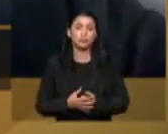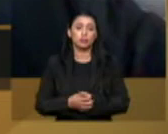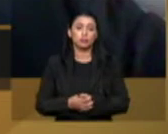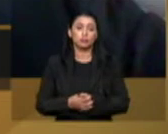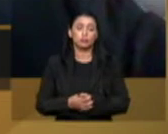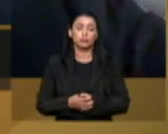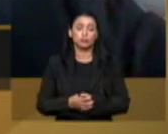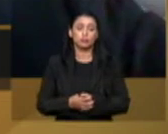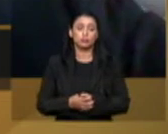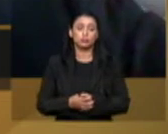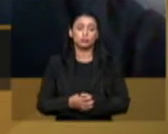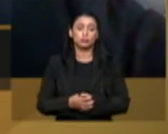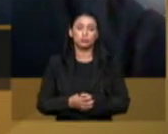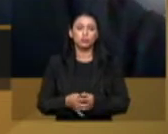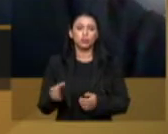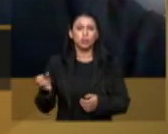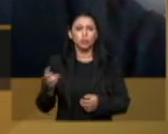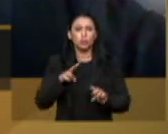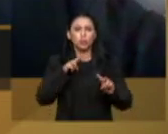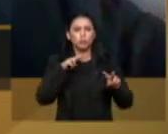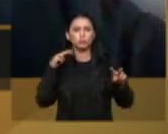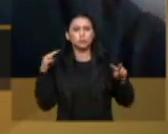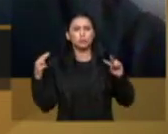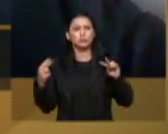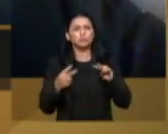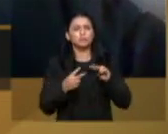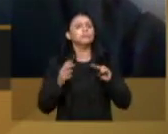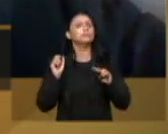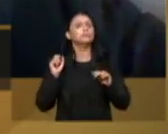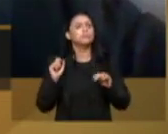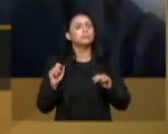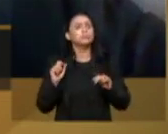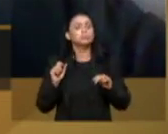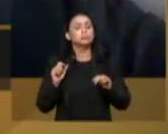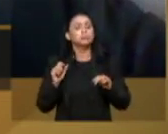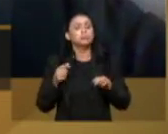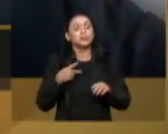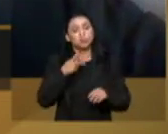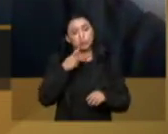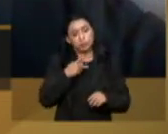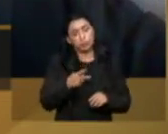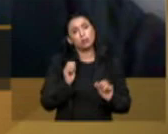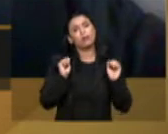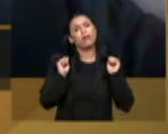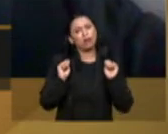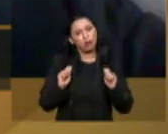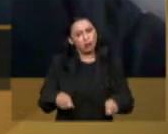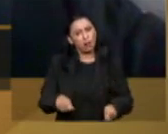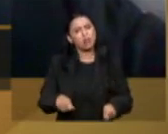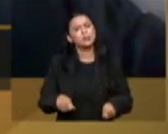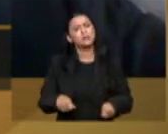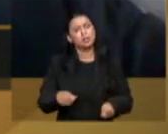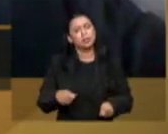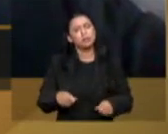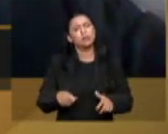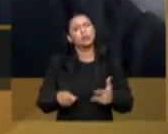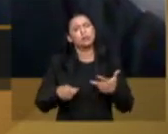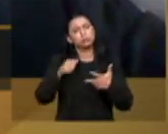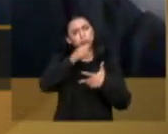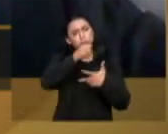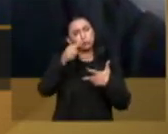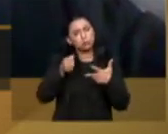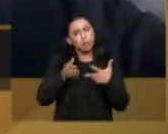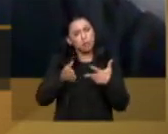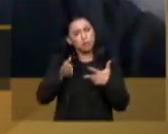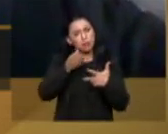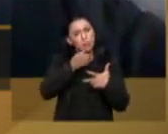provocando este novo ângulo para a questão, sustento que é cabível no nosso regime de separação de